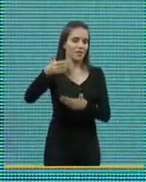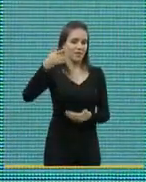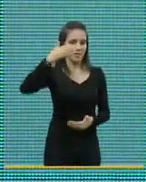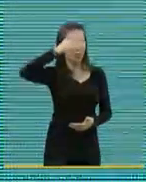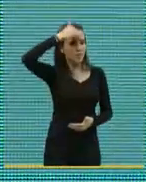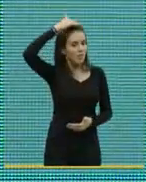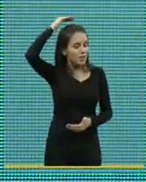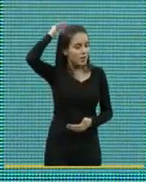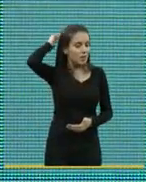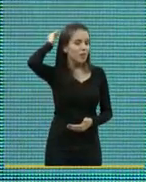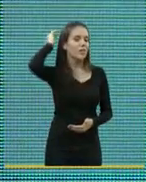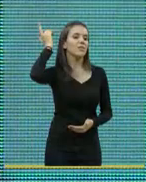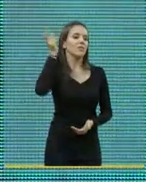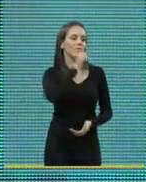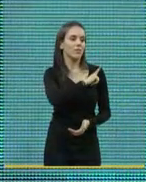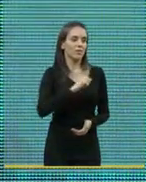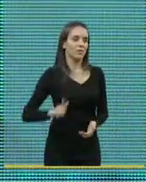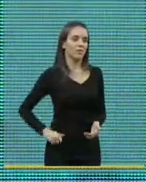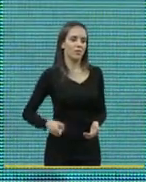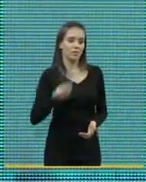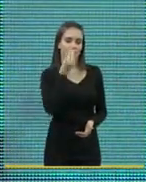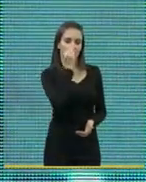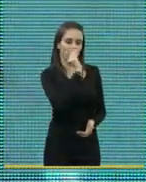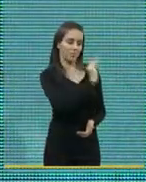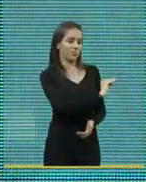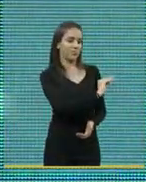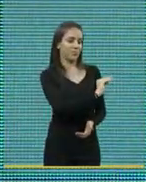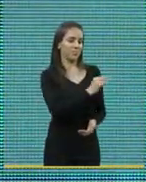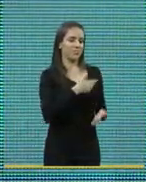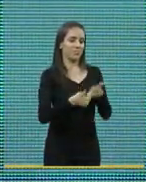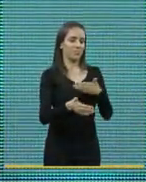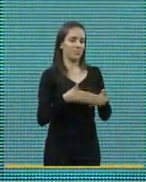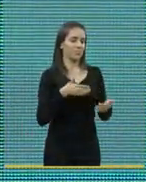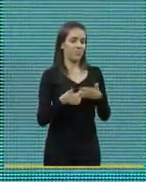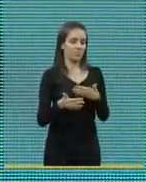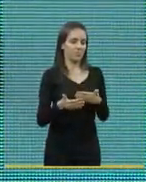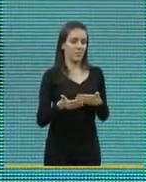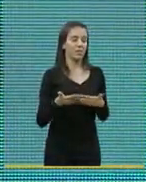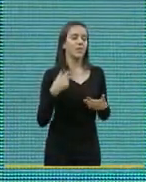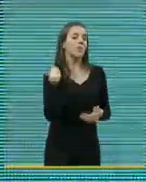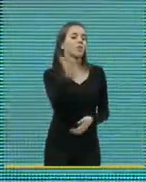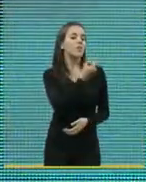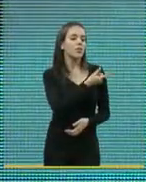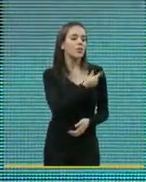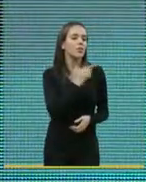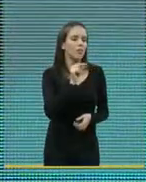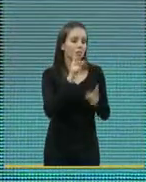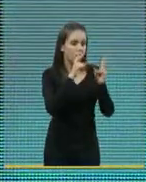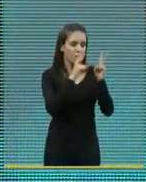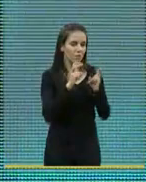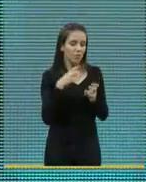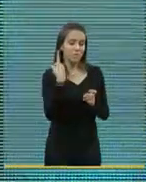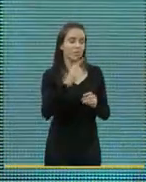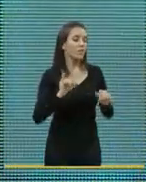governos deixaram os estados entregues à própria sorte e hoje nós estamos sendo vítimas de